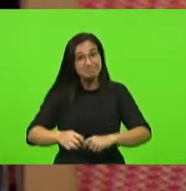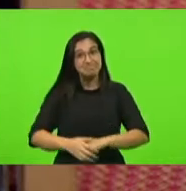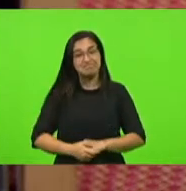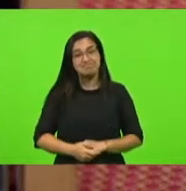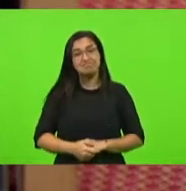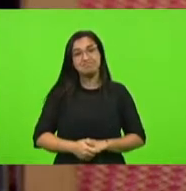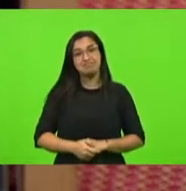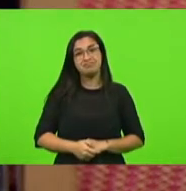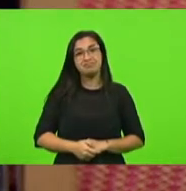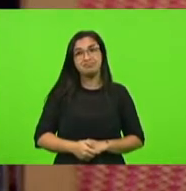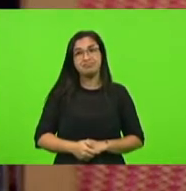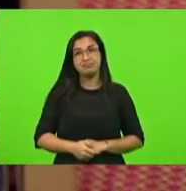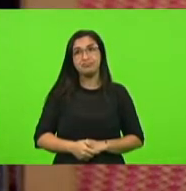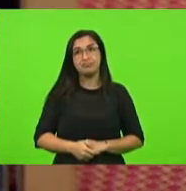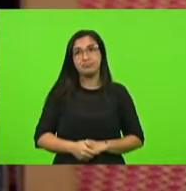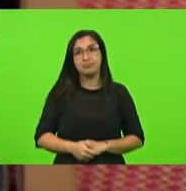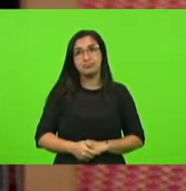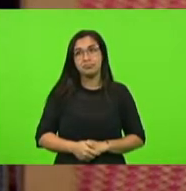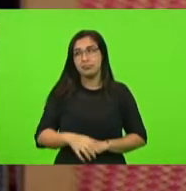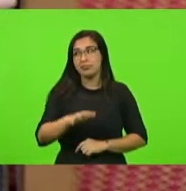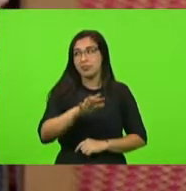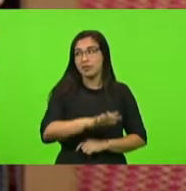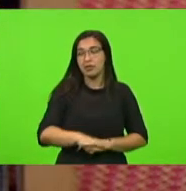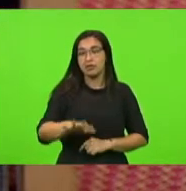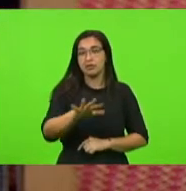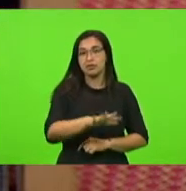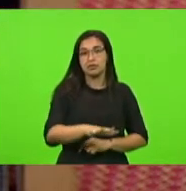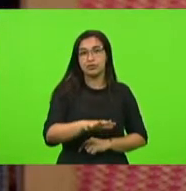não são regiões conurbadas, não são